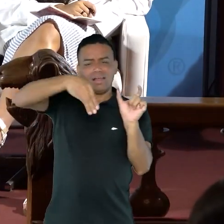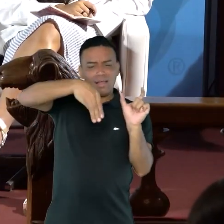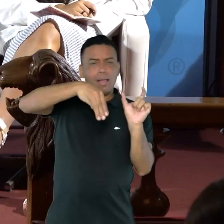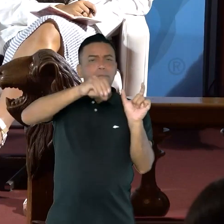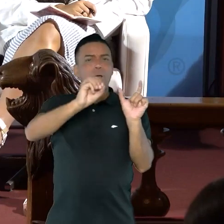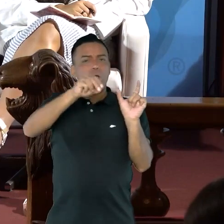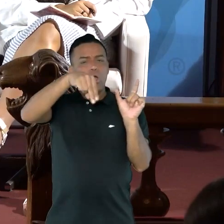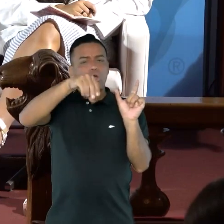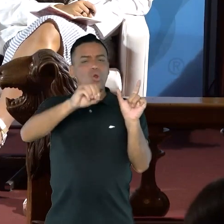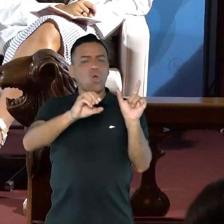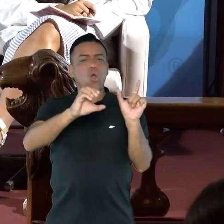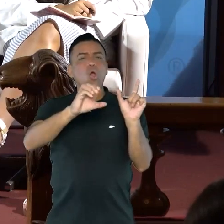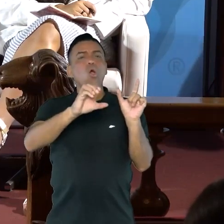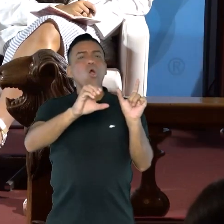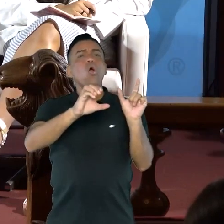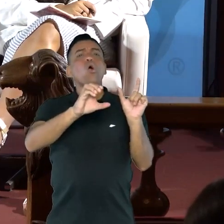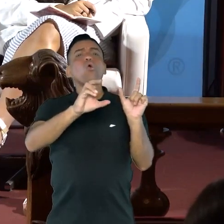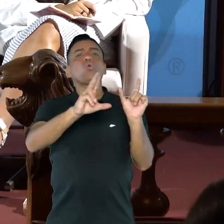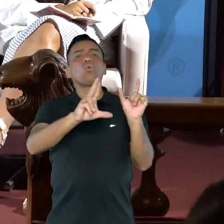das coisas que mais,